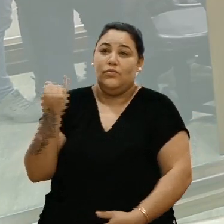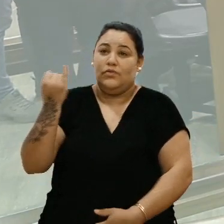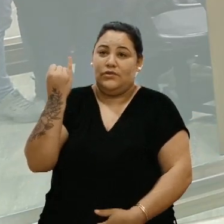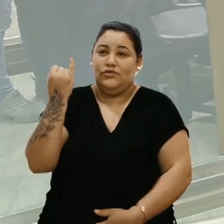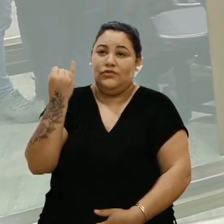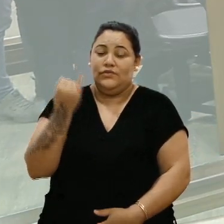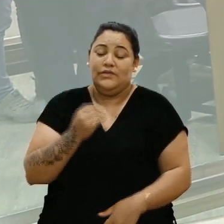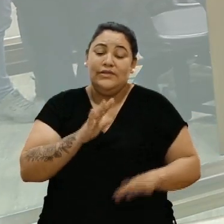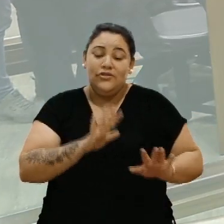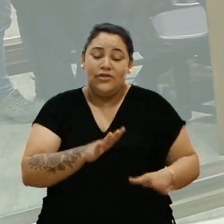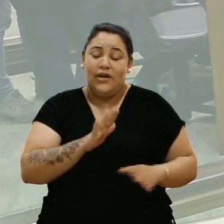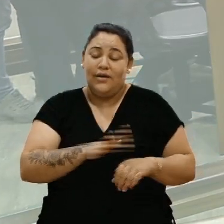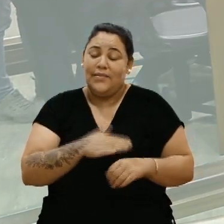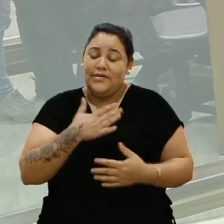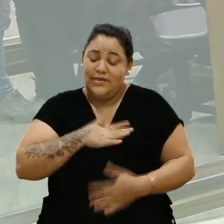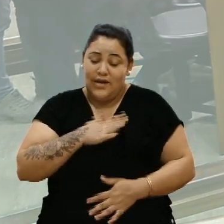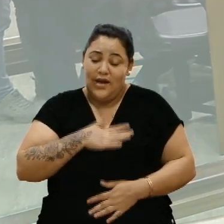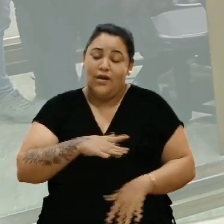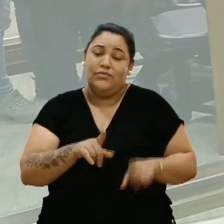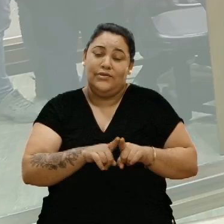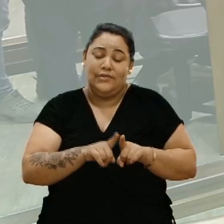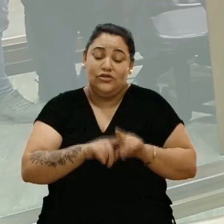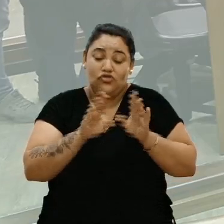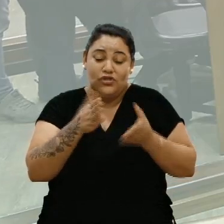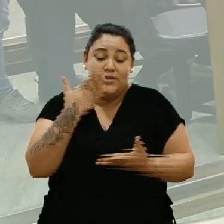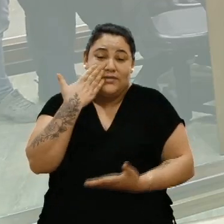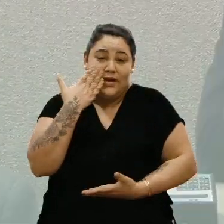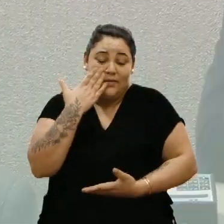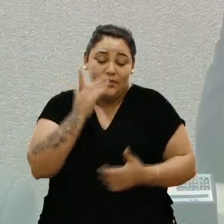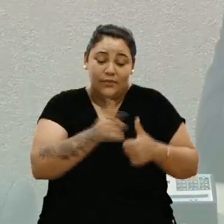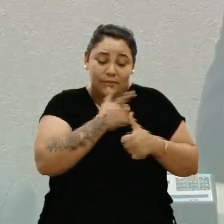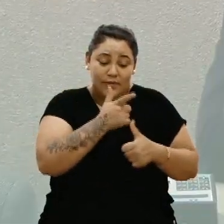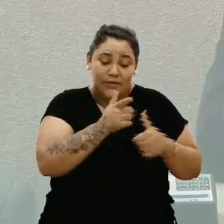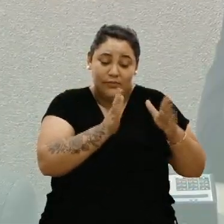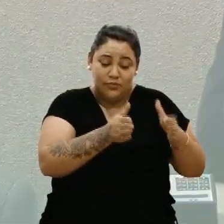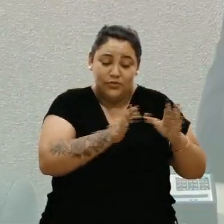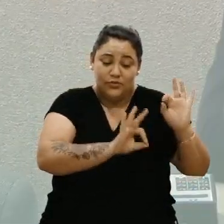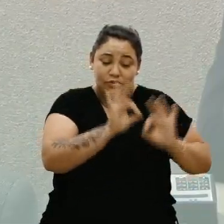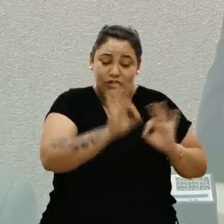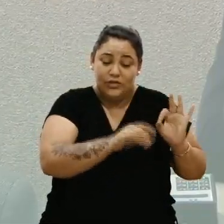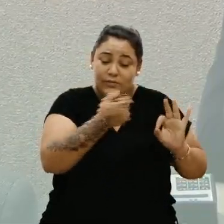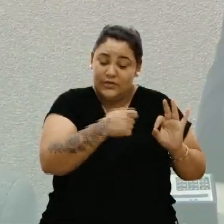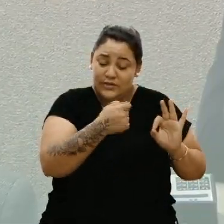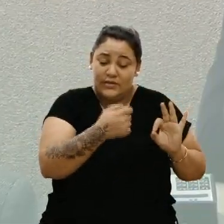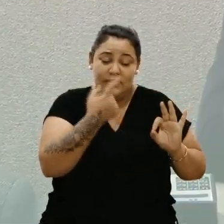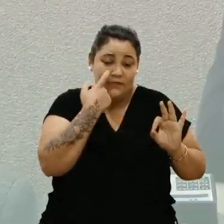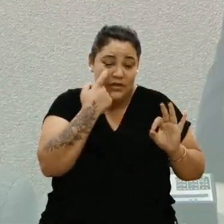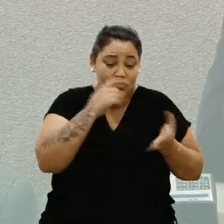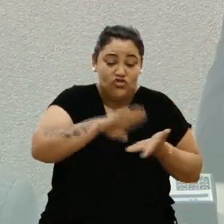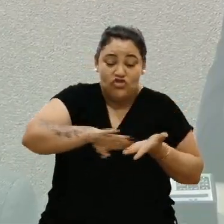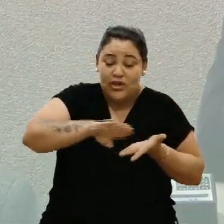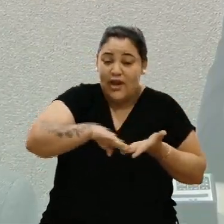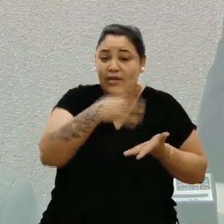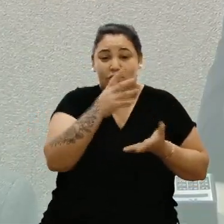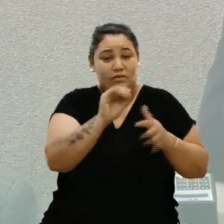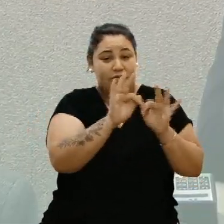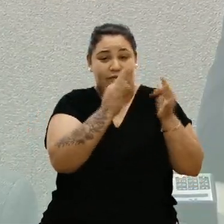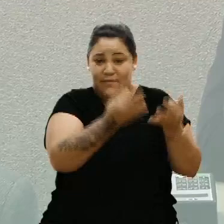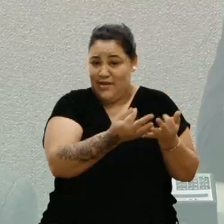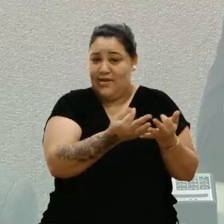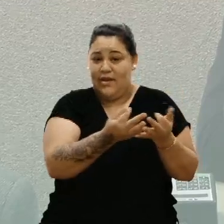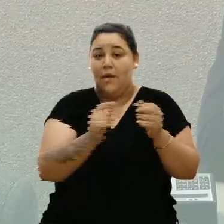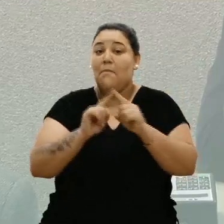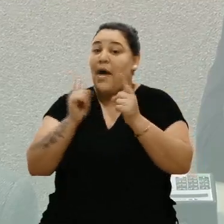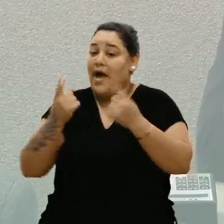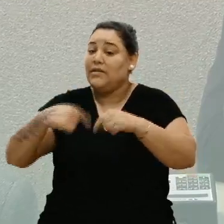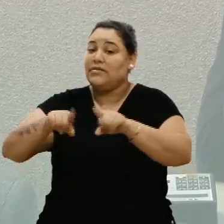deixá-los tranquilos também. A gente sabe que a primeira parte do projeto prevê, então, a remoção dessas 40 famílias, mas que não está descartado,